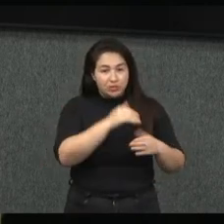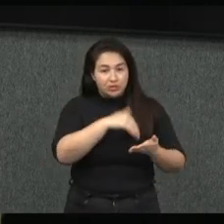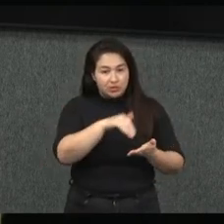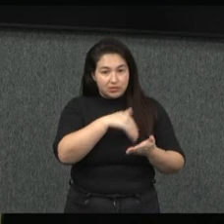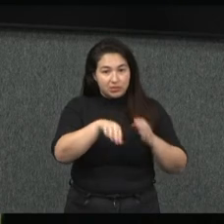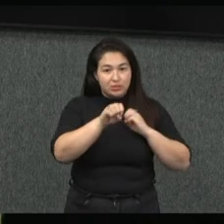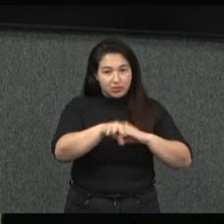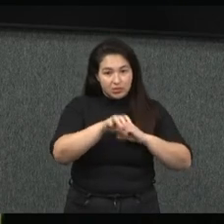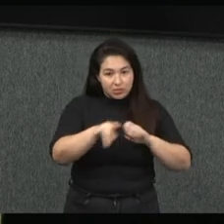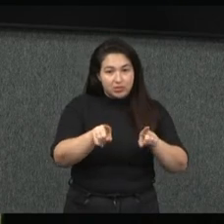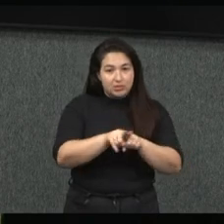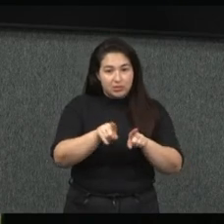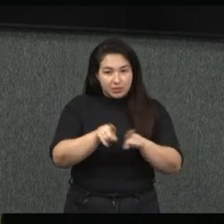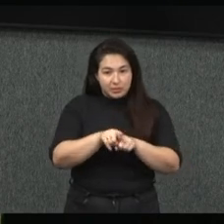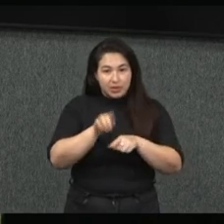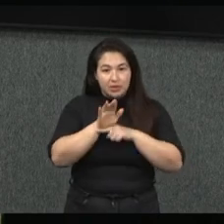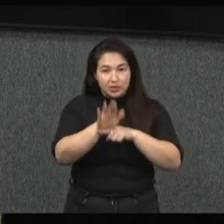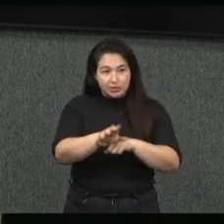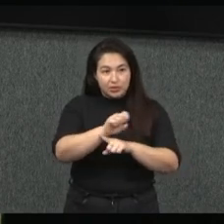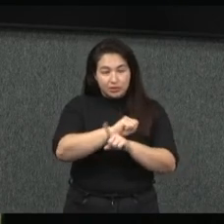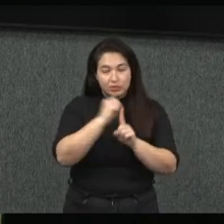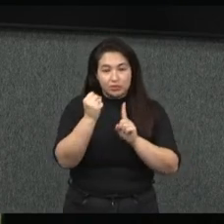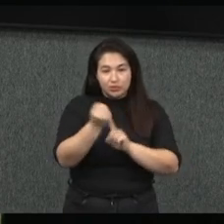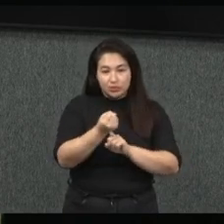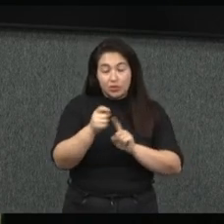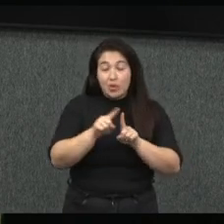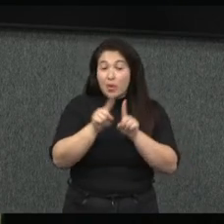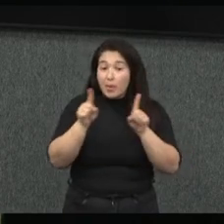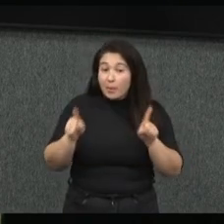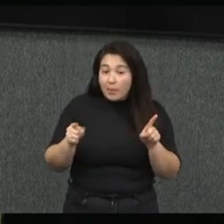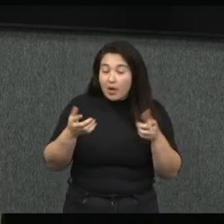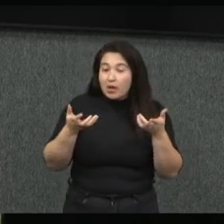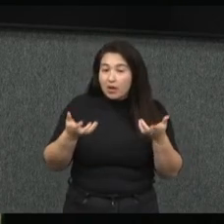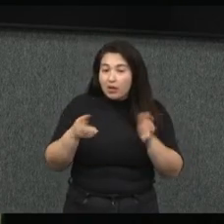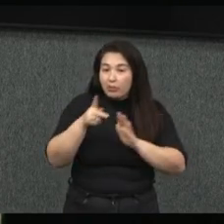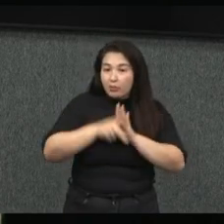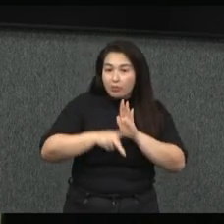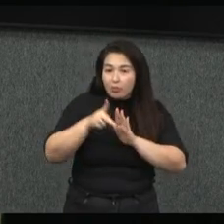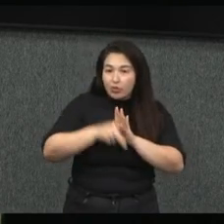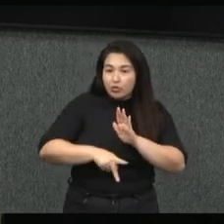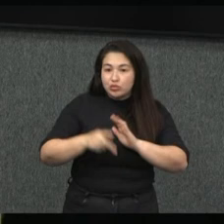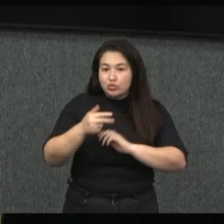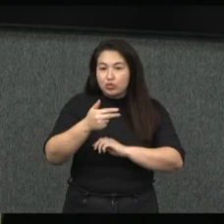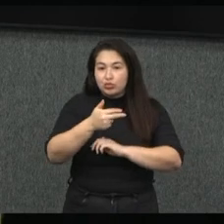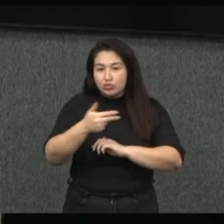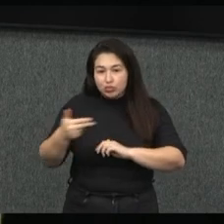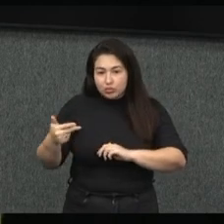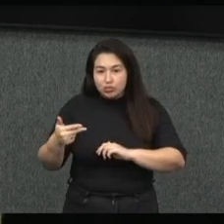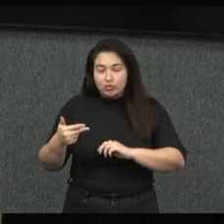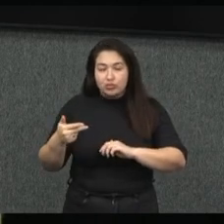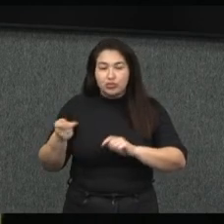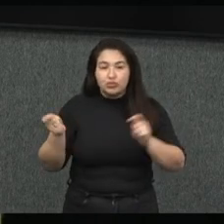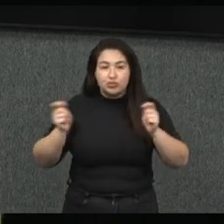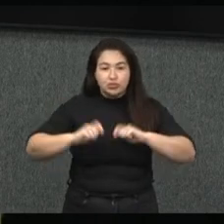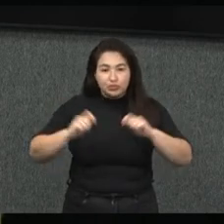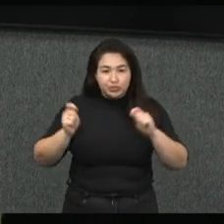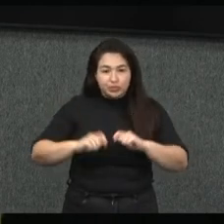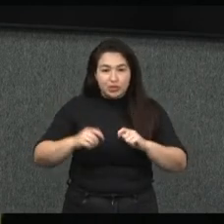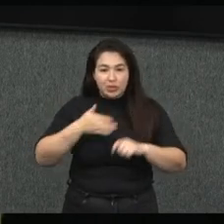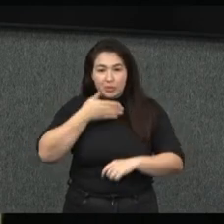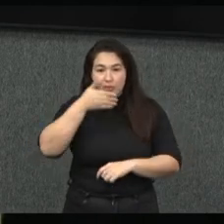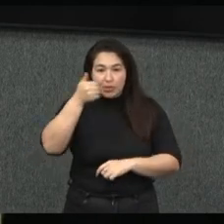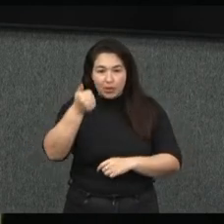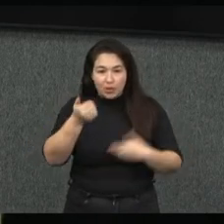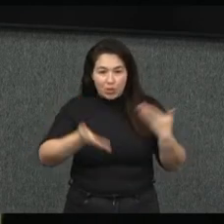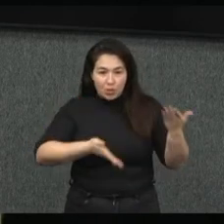Assistência Social. Mas busca também, através de projetos, recursos para implementar os serviços e melhor atender